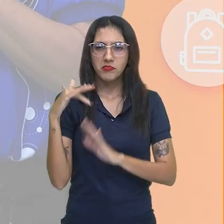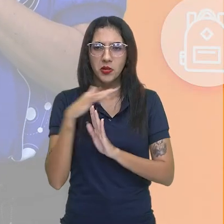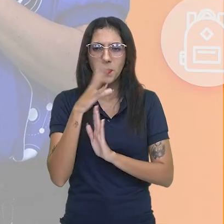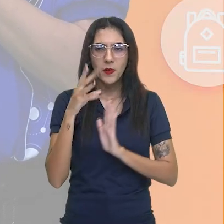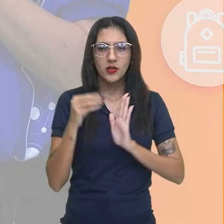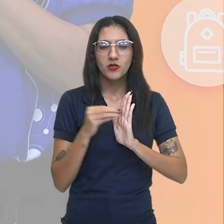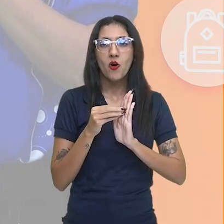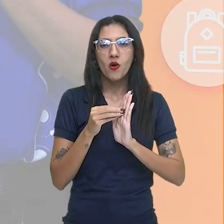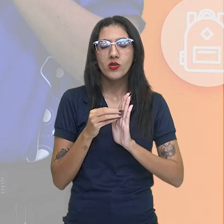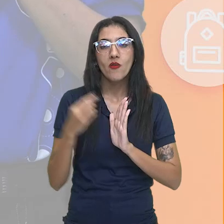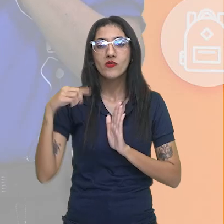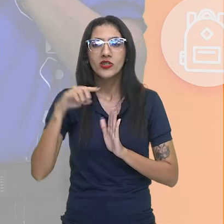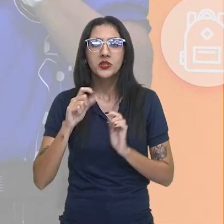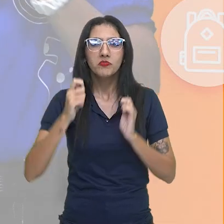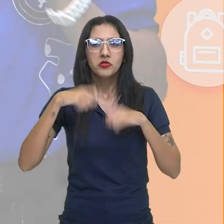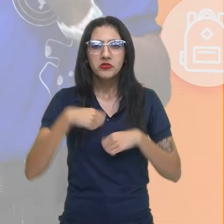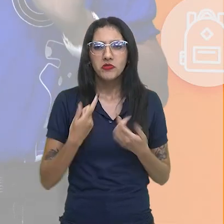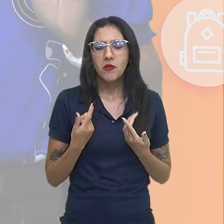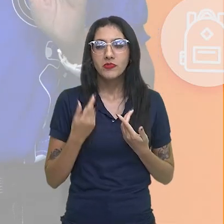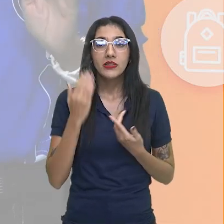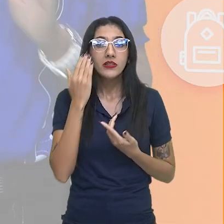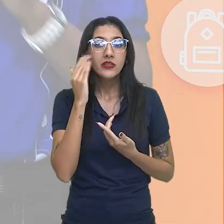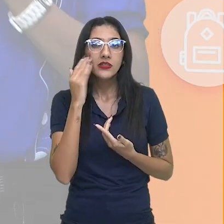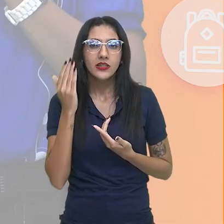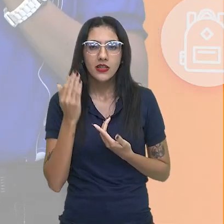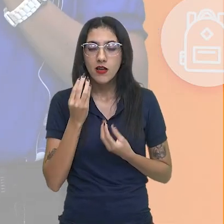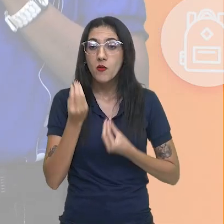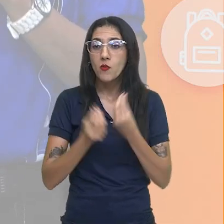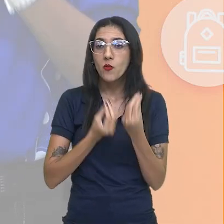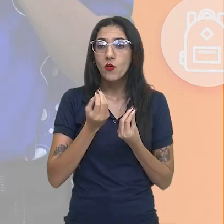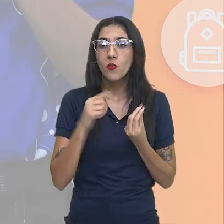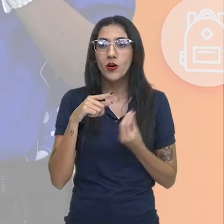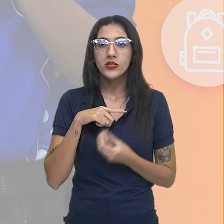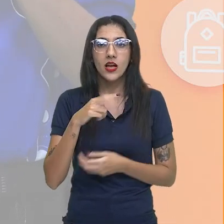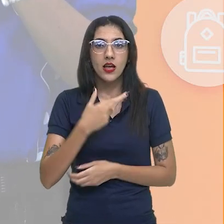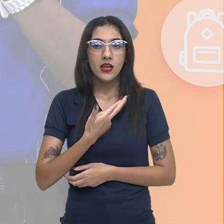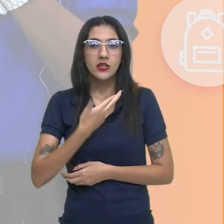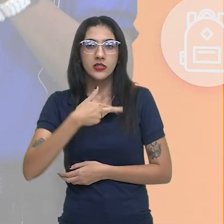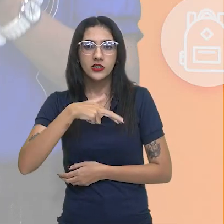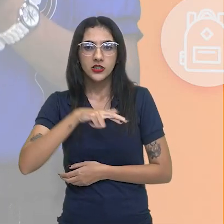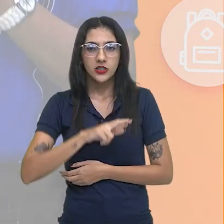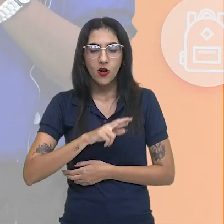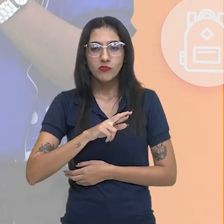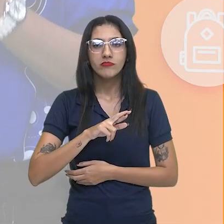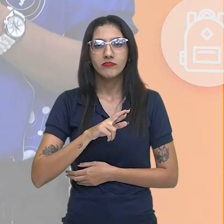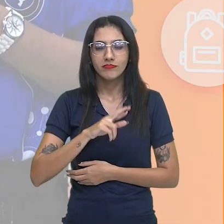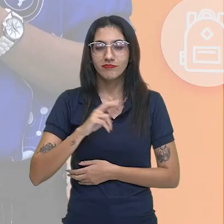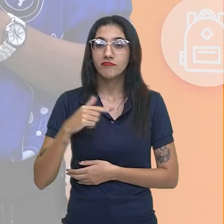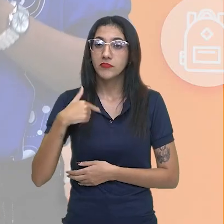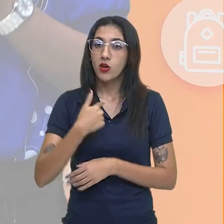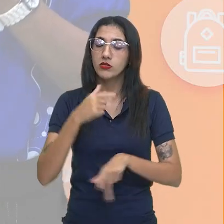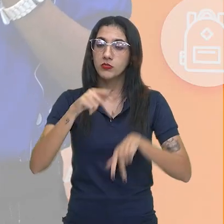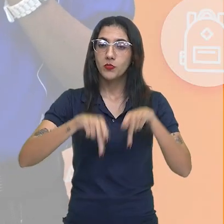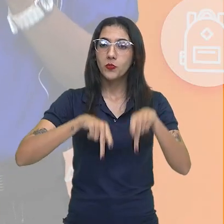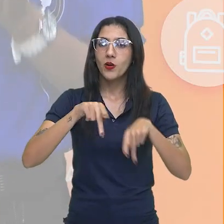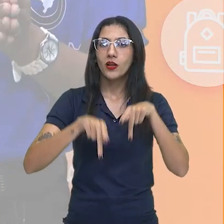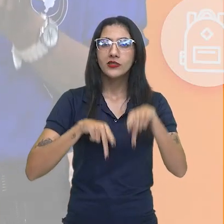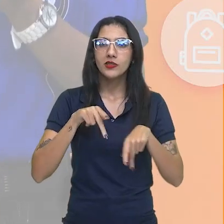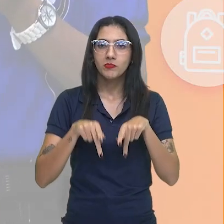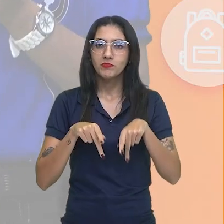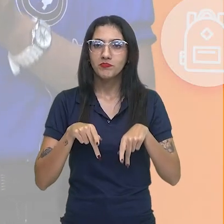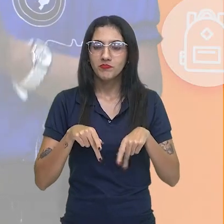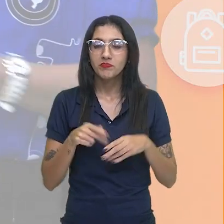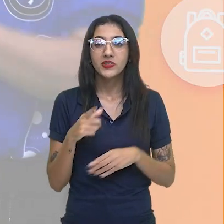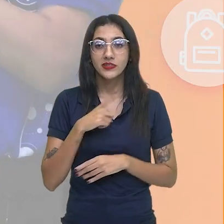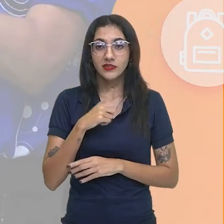vai conseguir descrever essa dimensão religiosa com destaque para os nossos povos, onde há